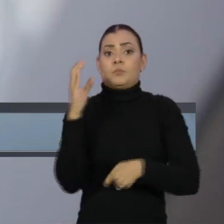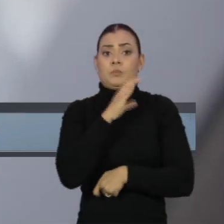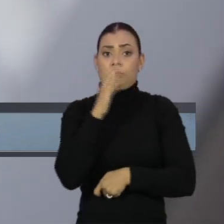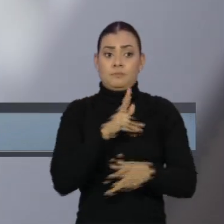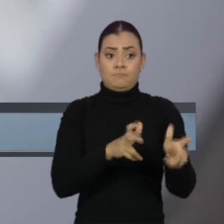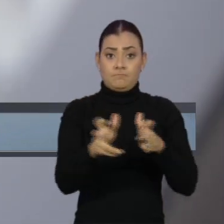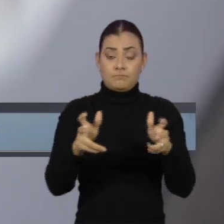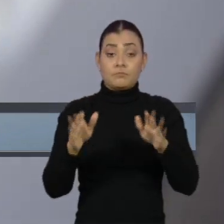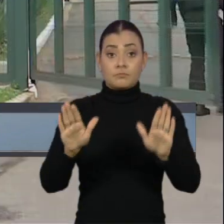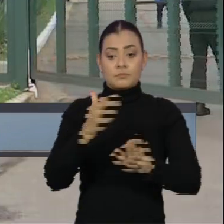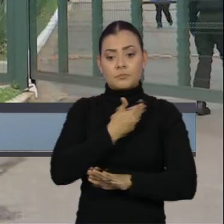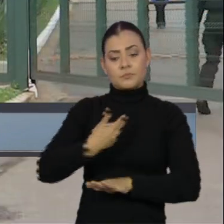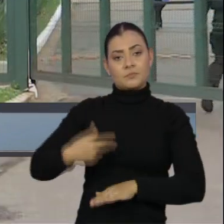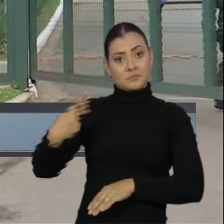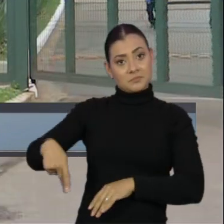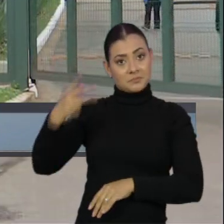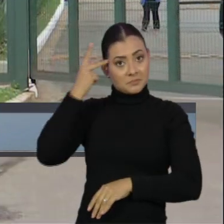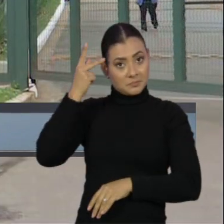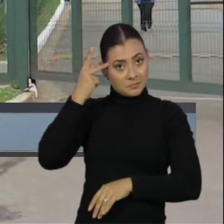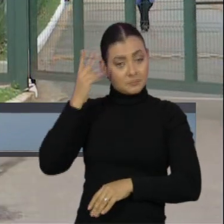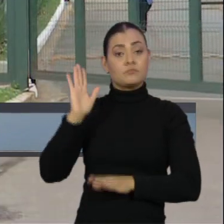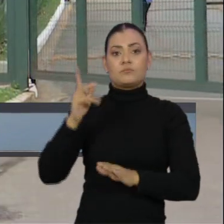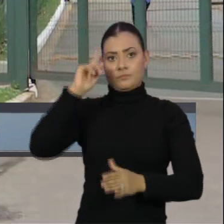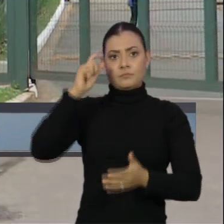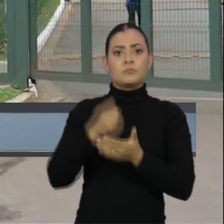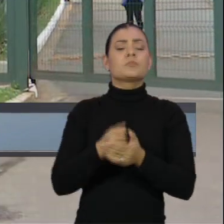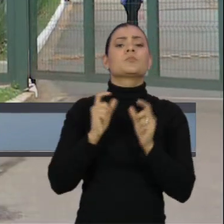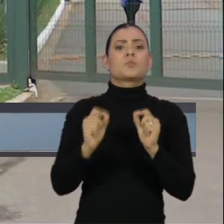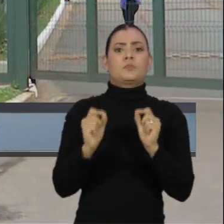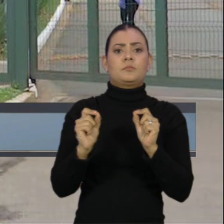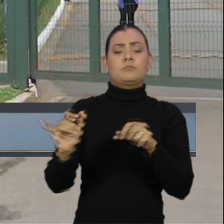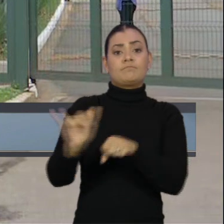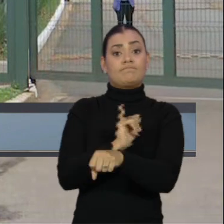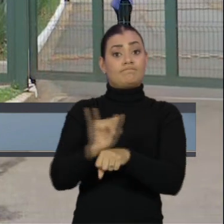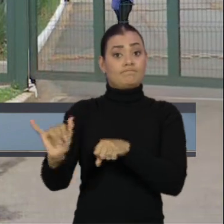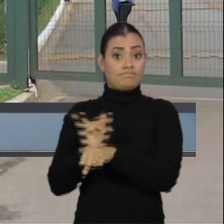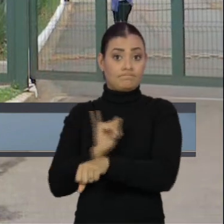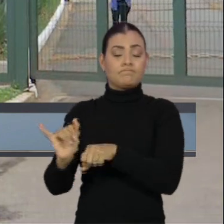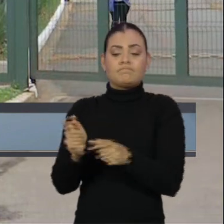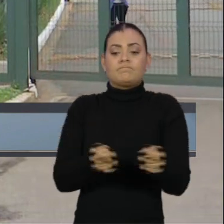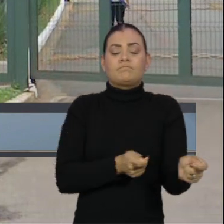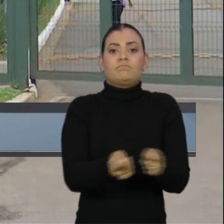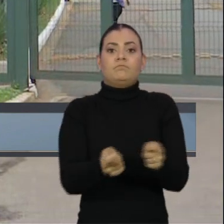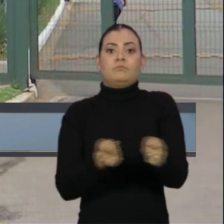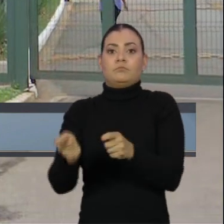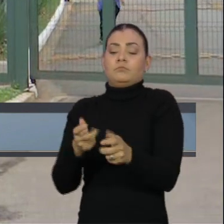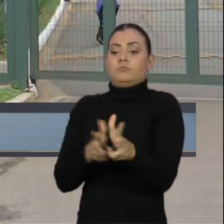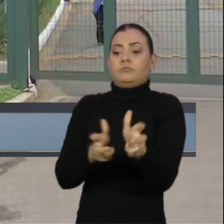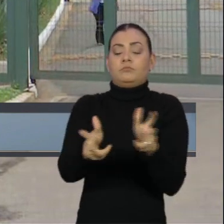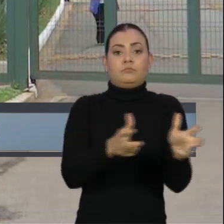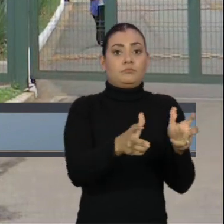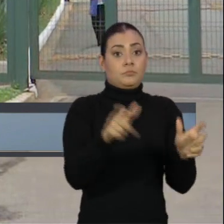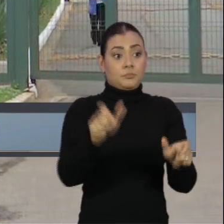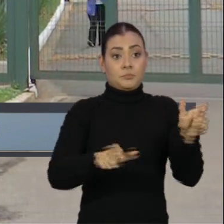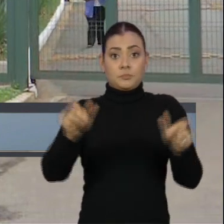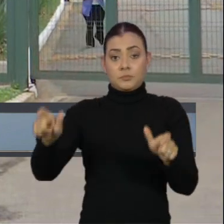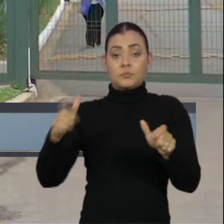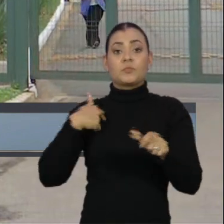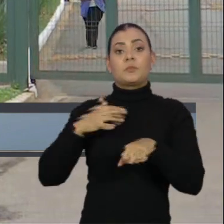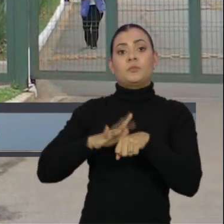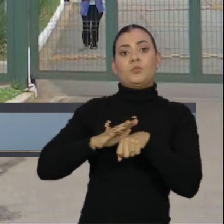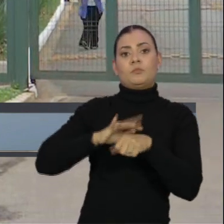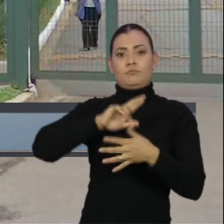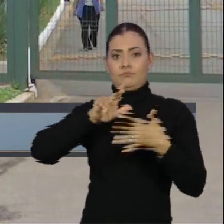o governo de São Paulo também já decidiu como vai fazer o controle da imunização das pessoas com